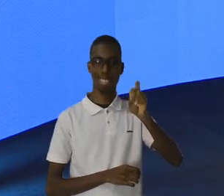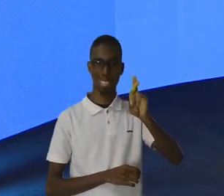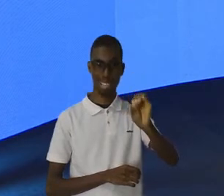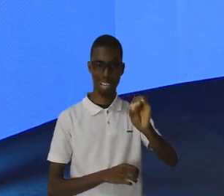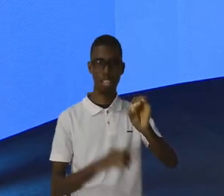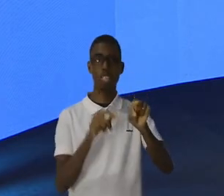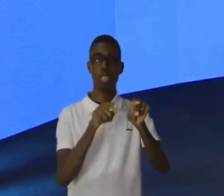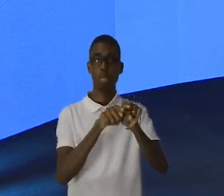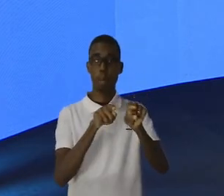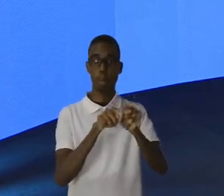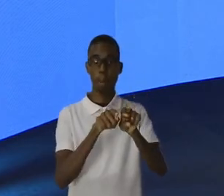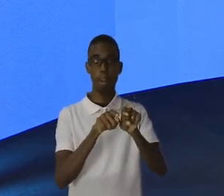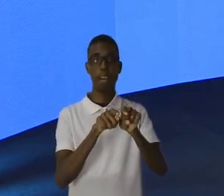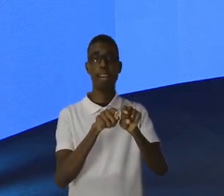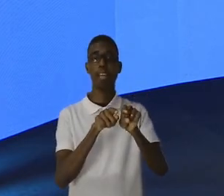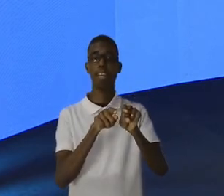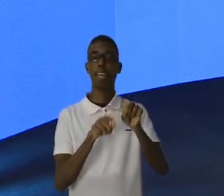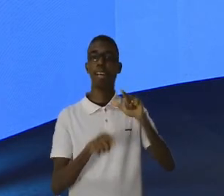da Residência